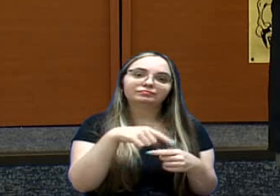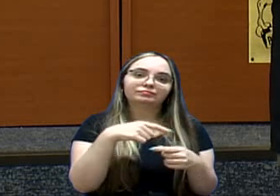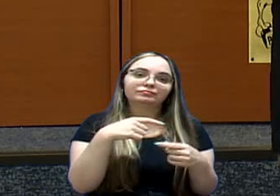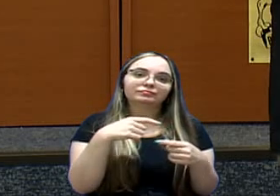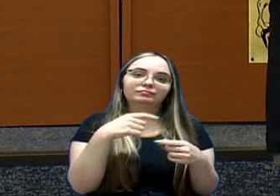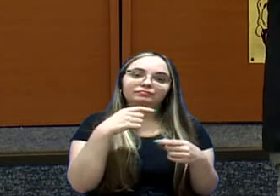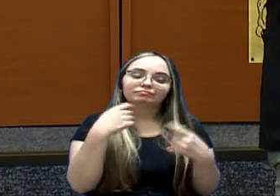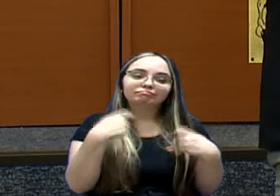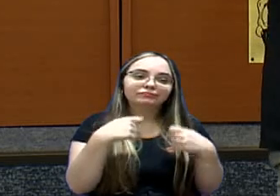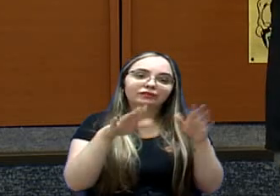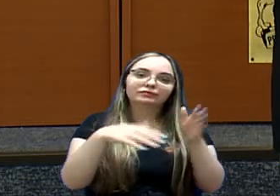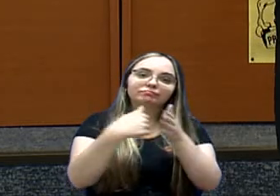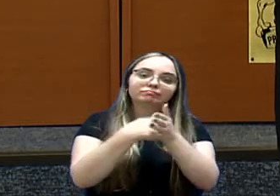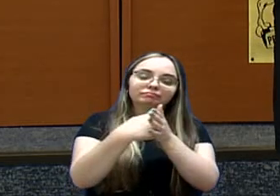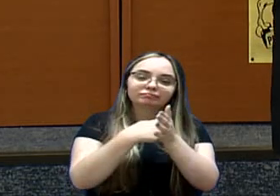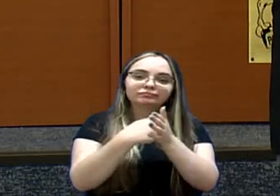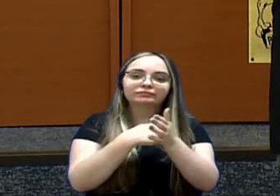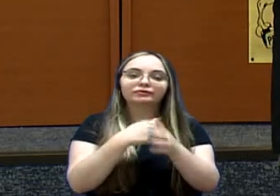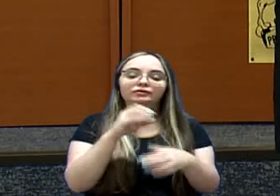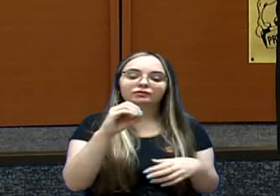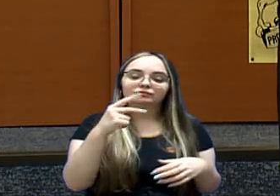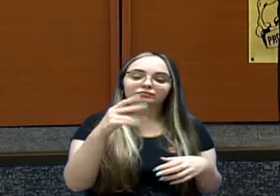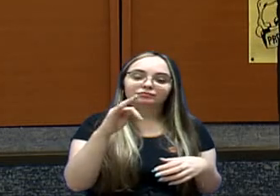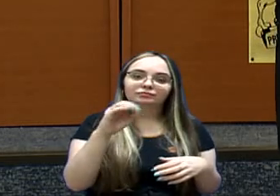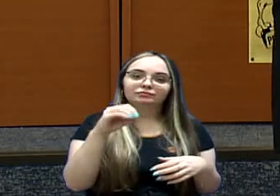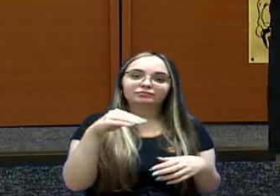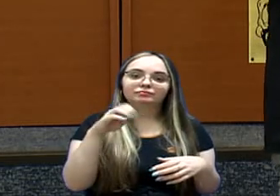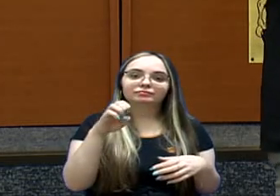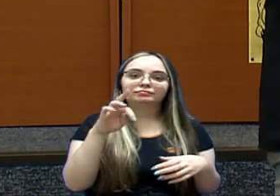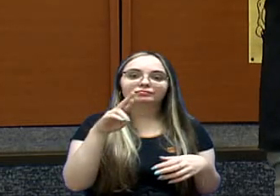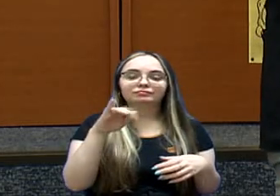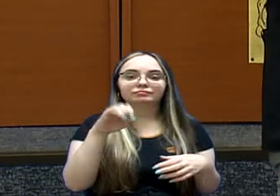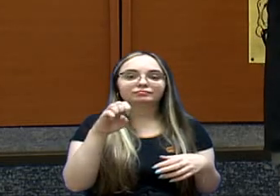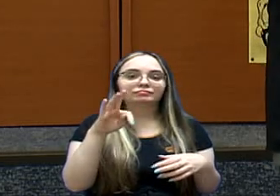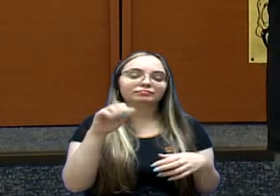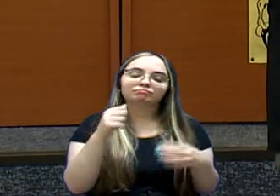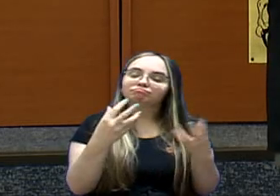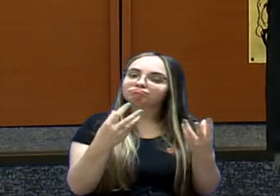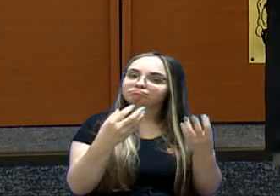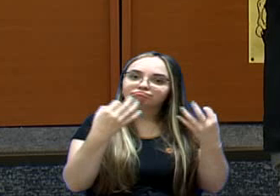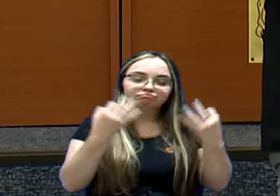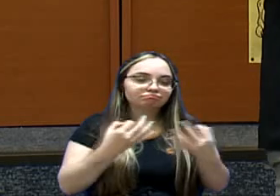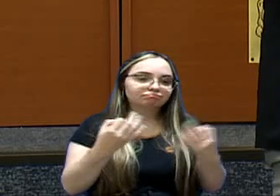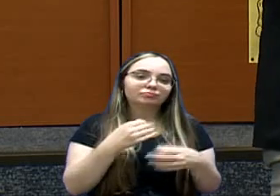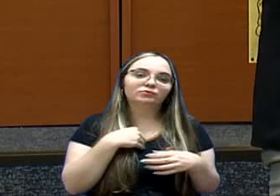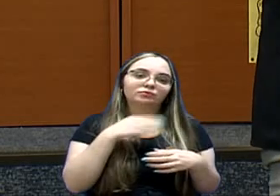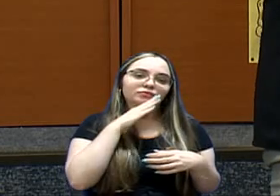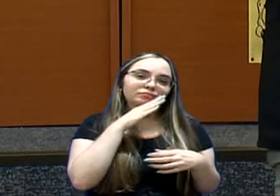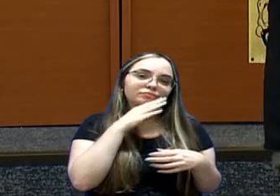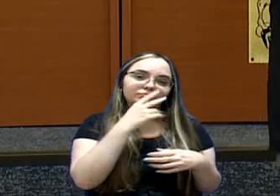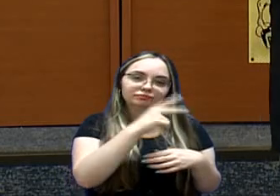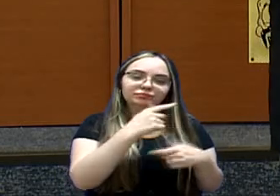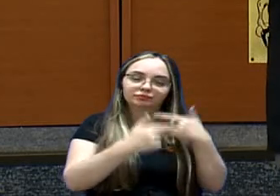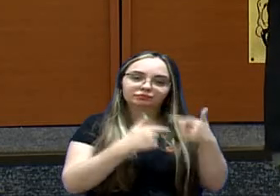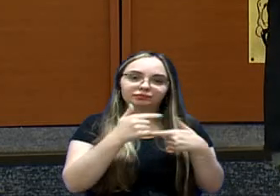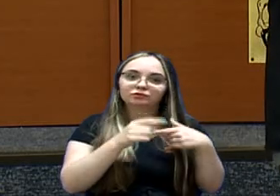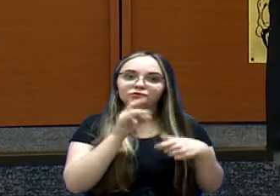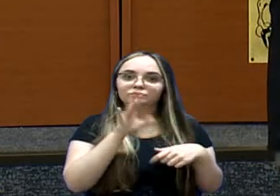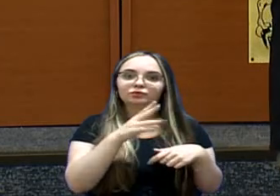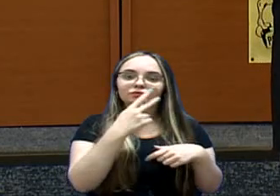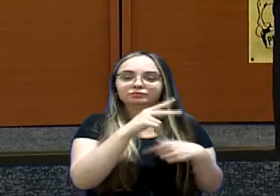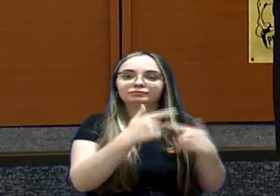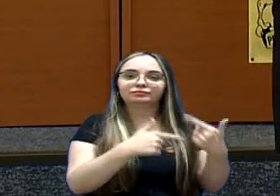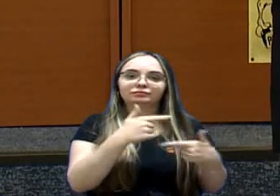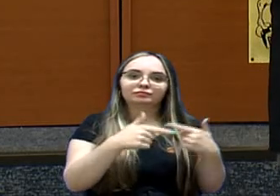dessa avaliação, né, do optometrista, e vocês fazem isso muito bem. Eu conheço o seu trabalho. Você não é apenas só o profissional